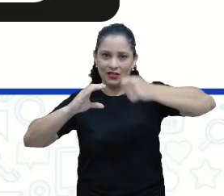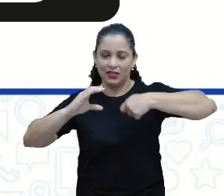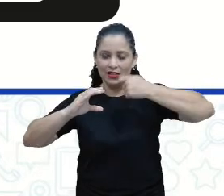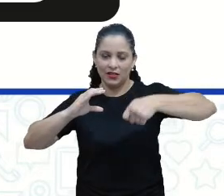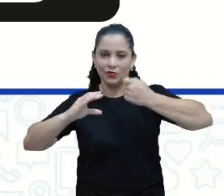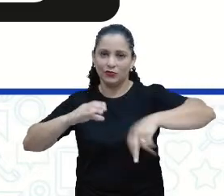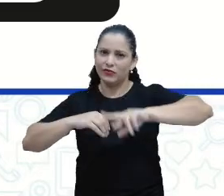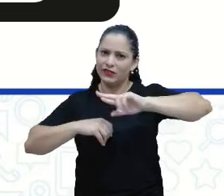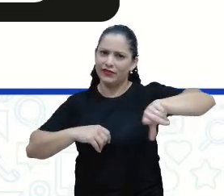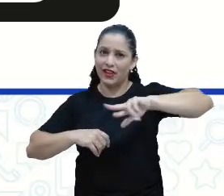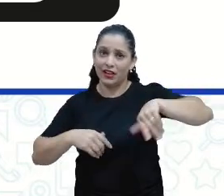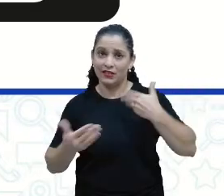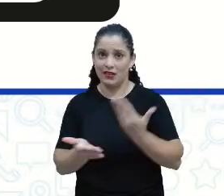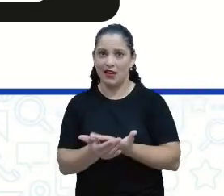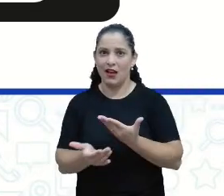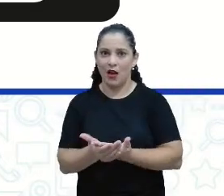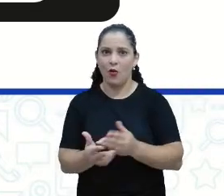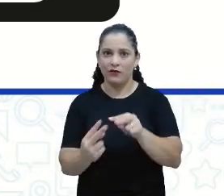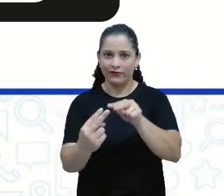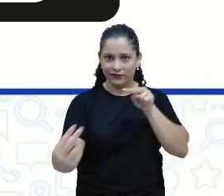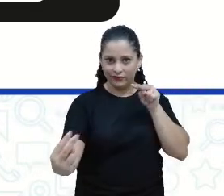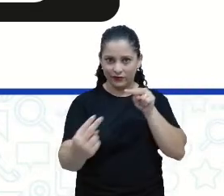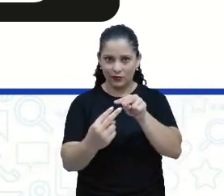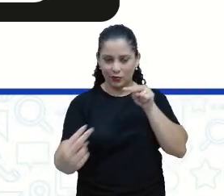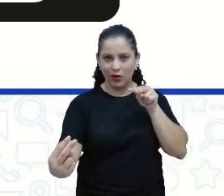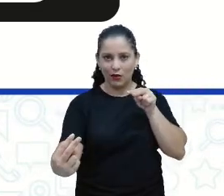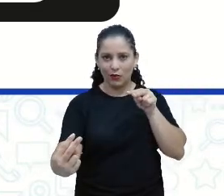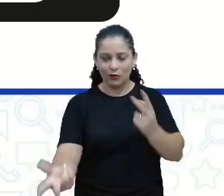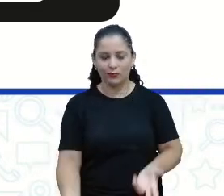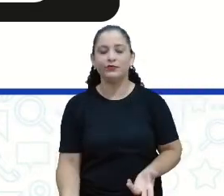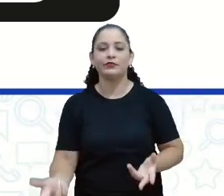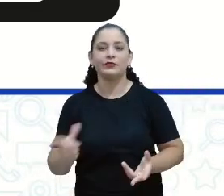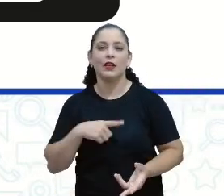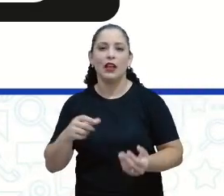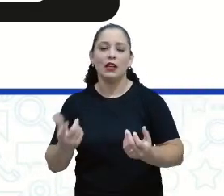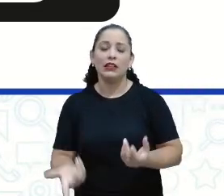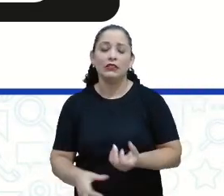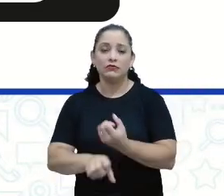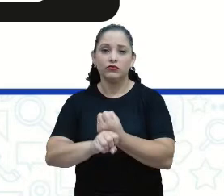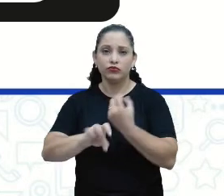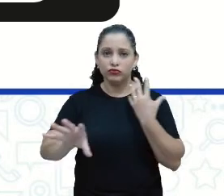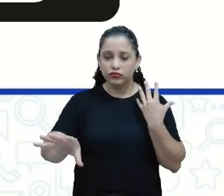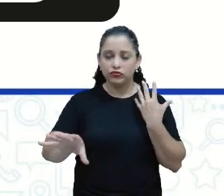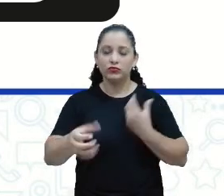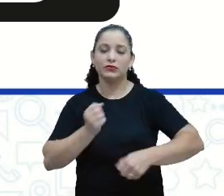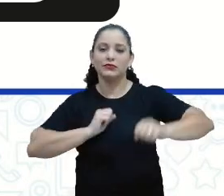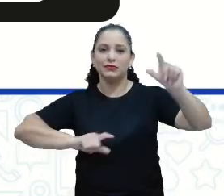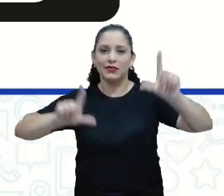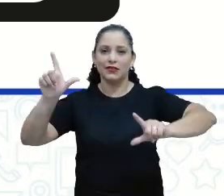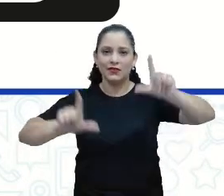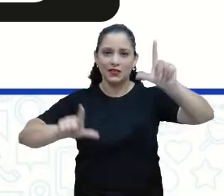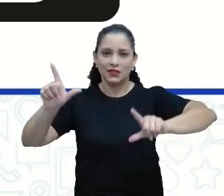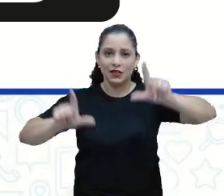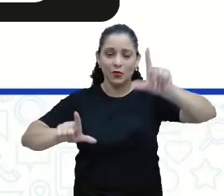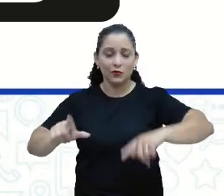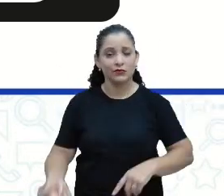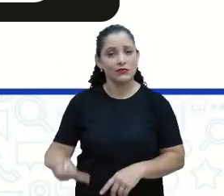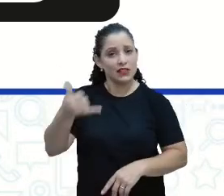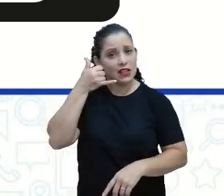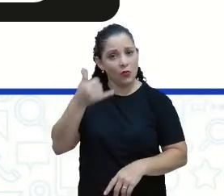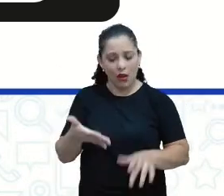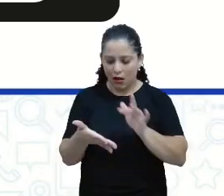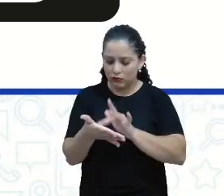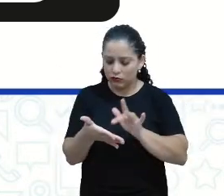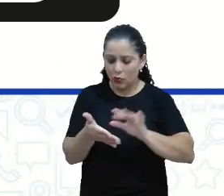você vai poder participar aqui ao vivo com a gente. Então você vai poder participar através da TV, do celular ou do computador, tá?